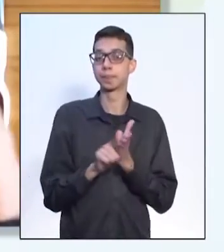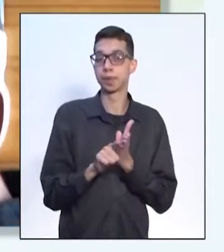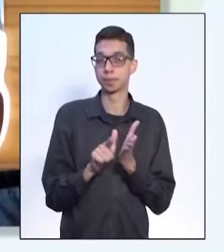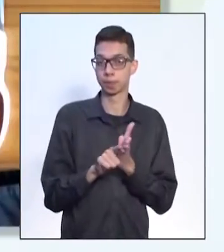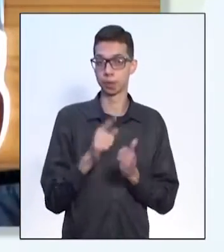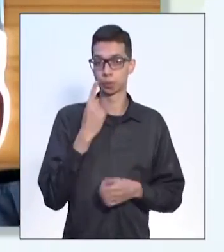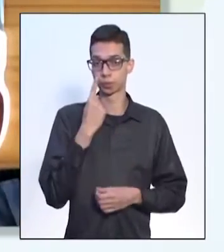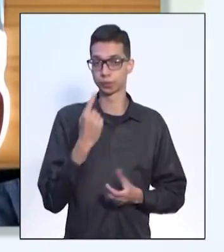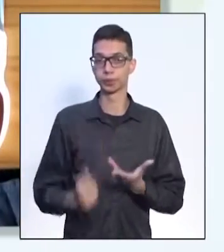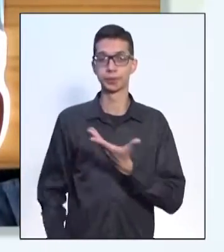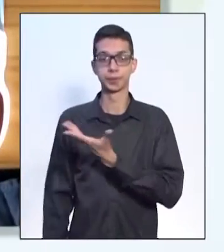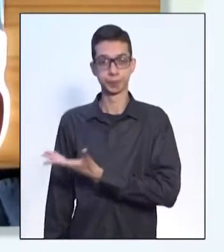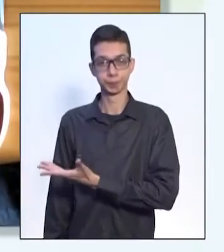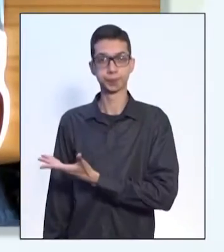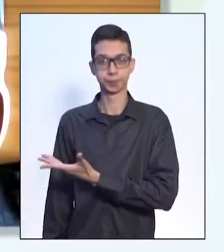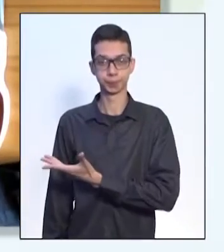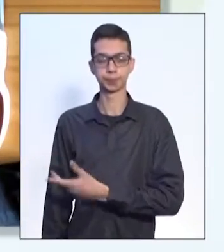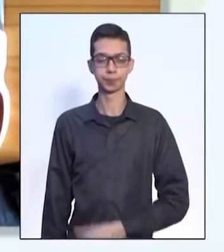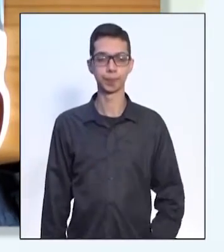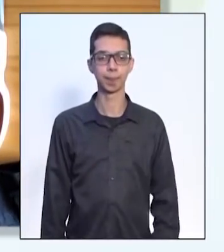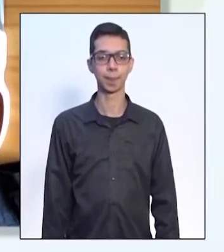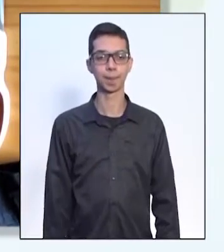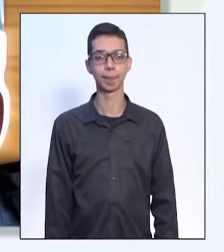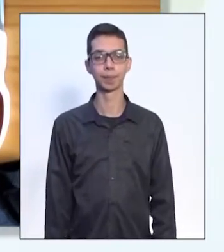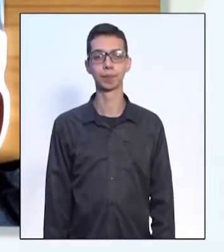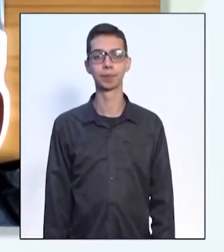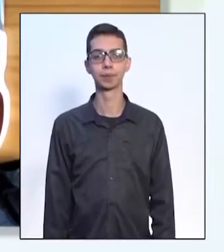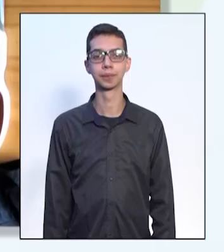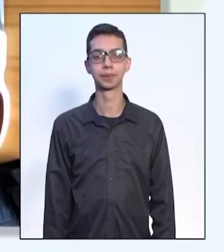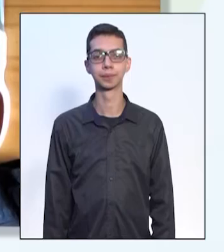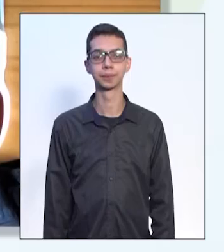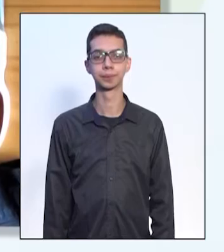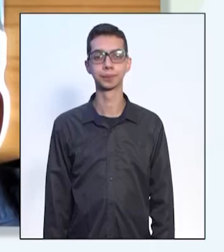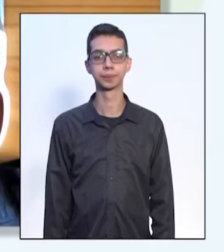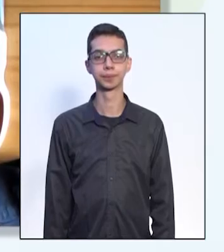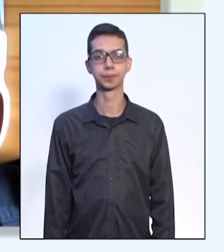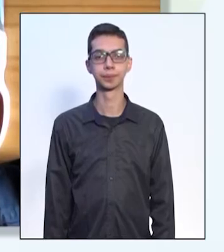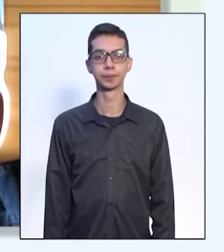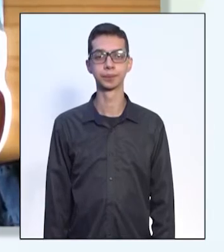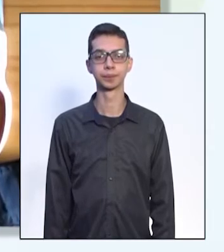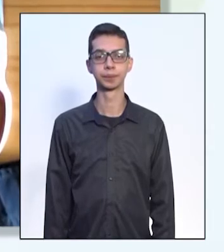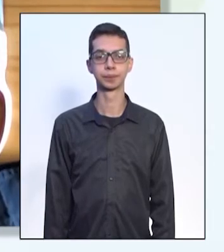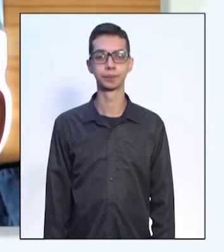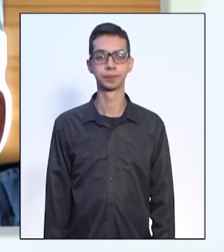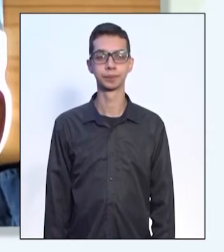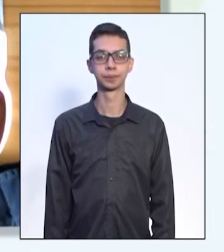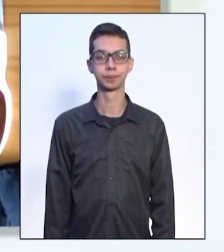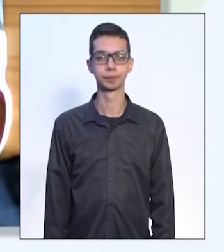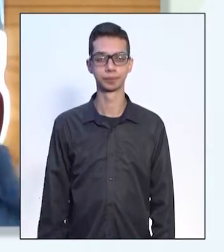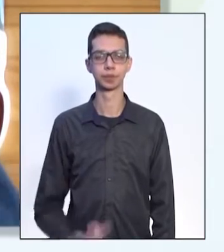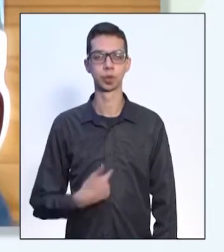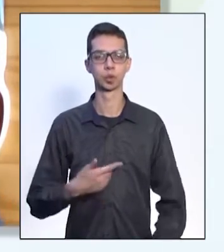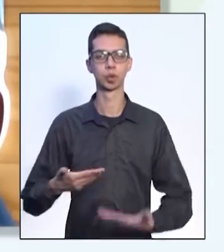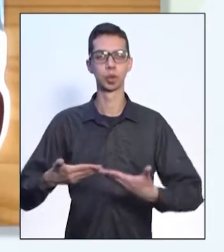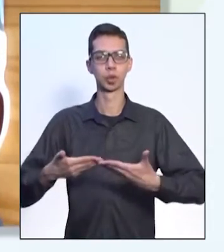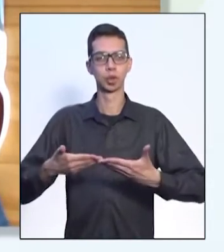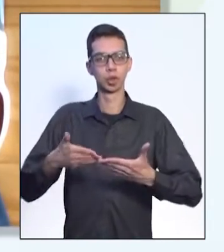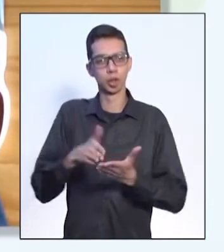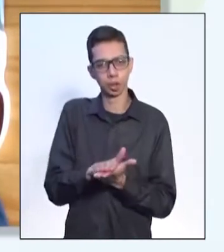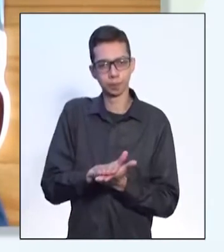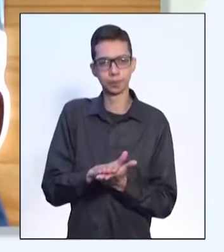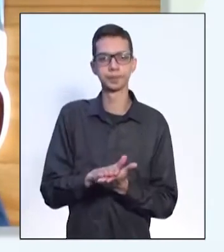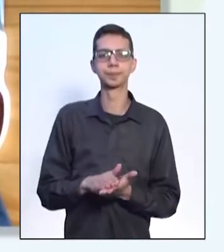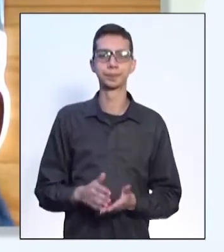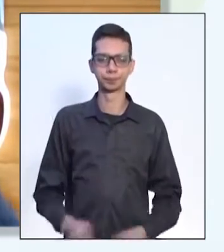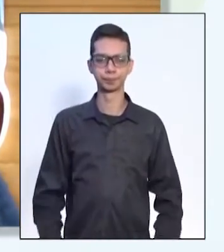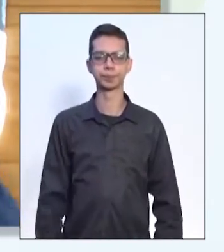desgrudar da mesa, vou dobrar ele e vou dobrar o meu